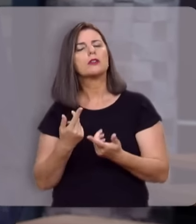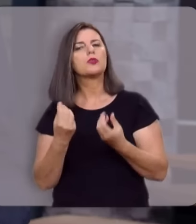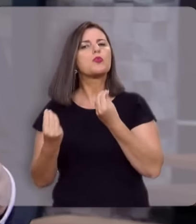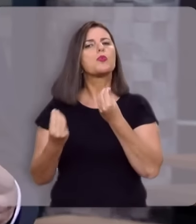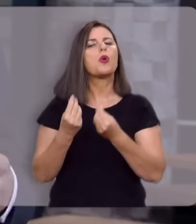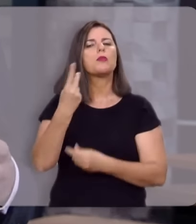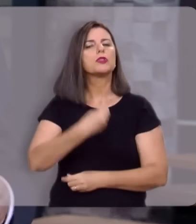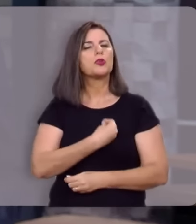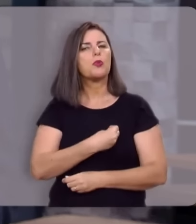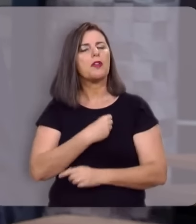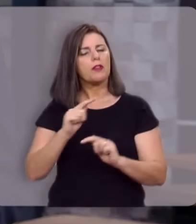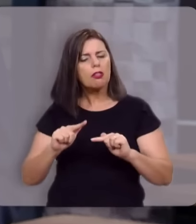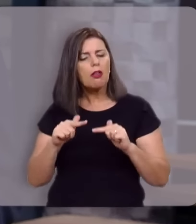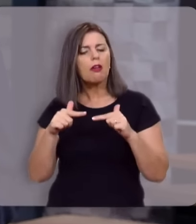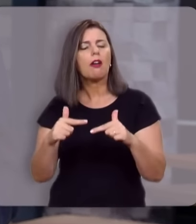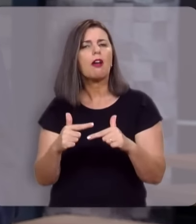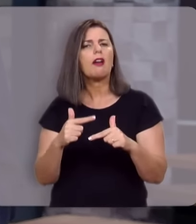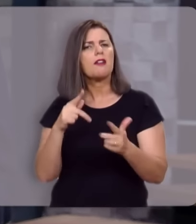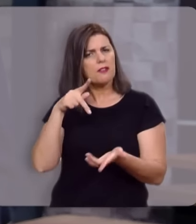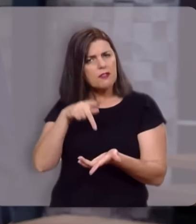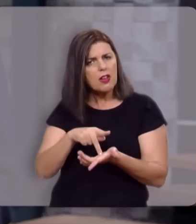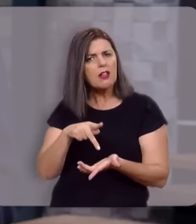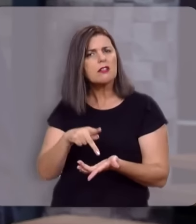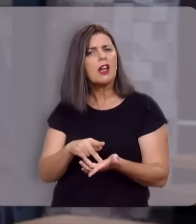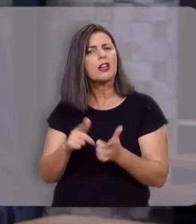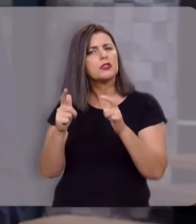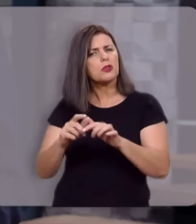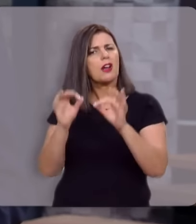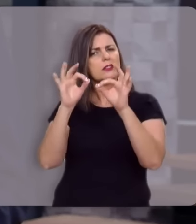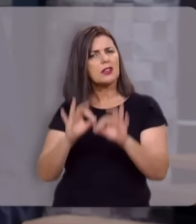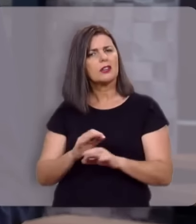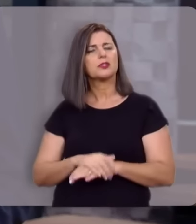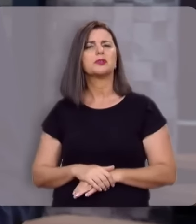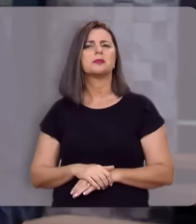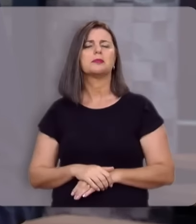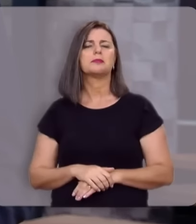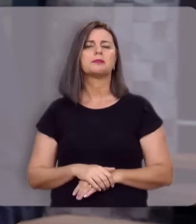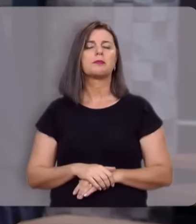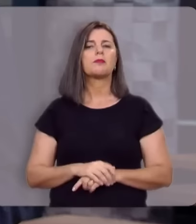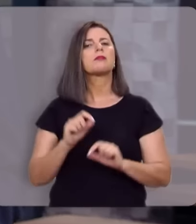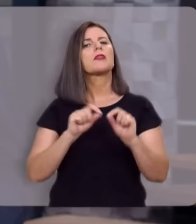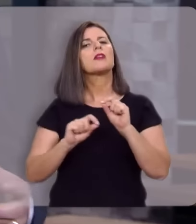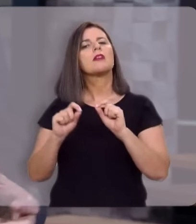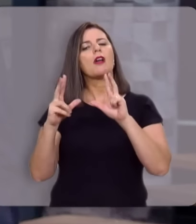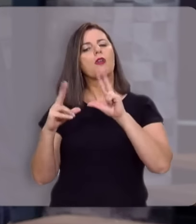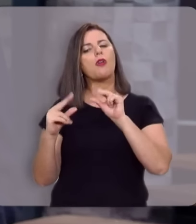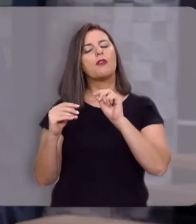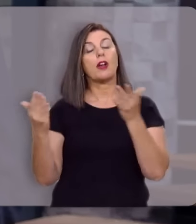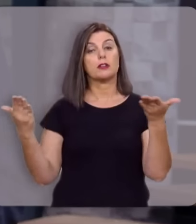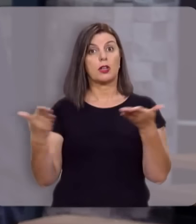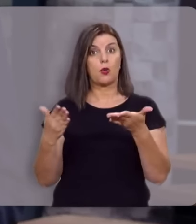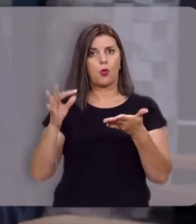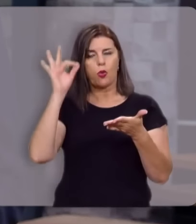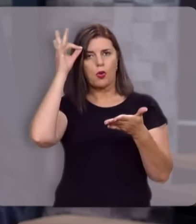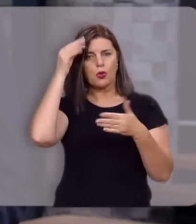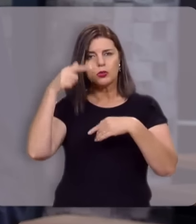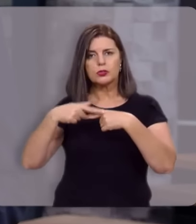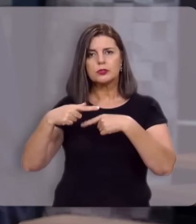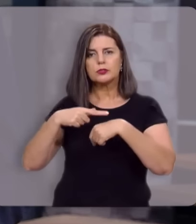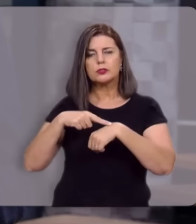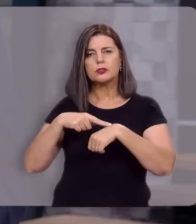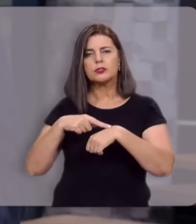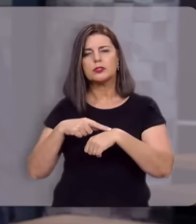recursos, o melhor da sua energia, é de fato o lugar certo? Que na conversa que nós teremos daqui a